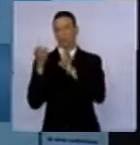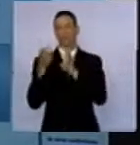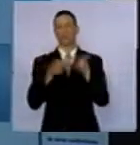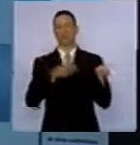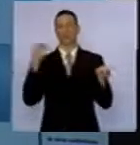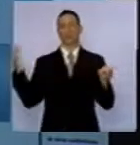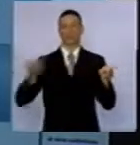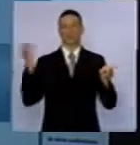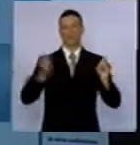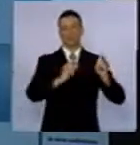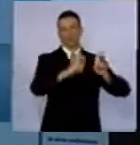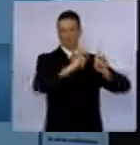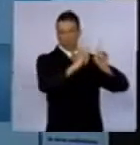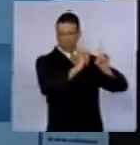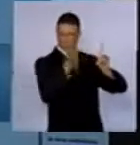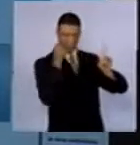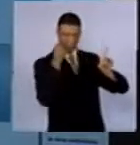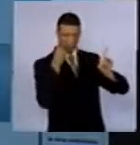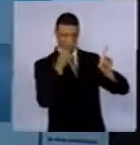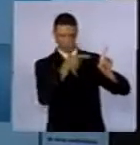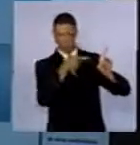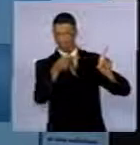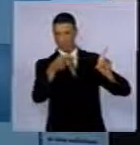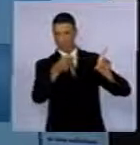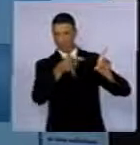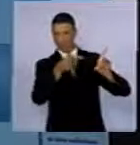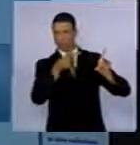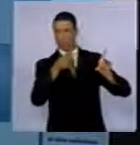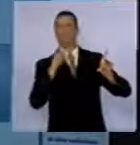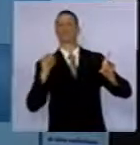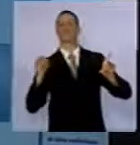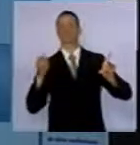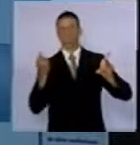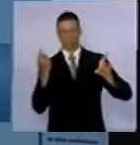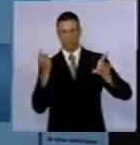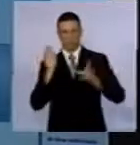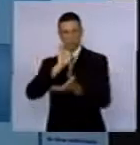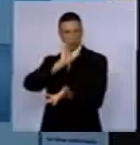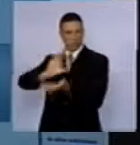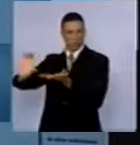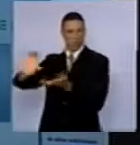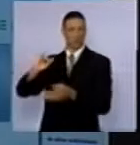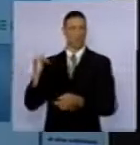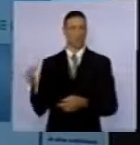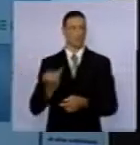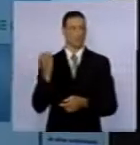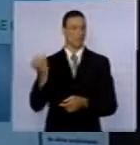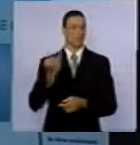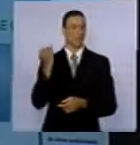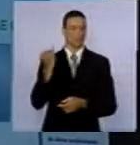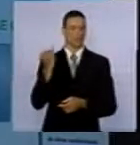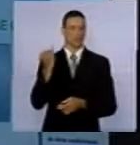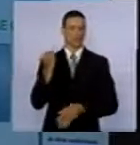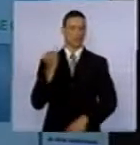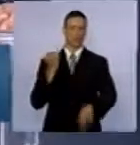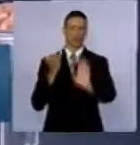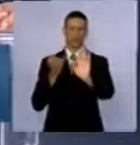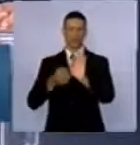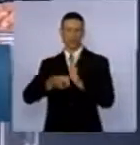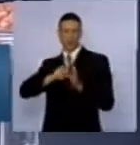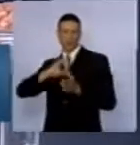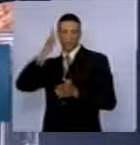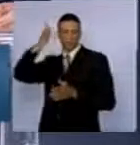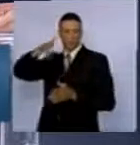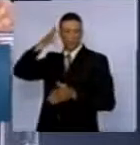quanto é importante, de verdade, o investimento na produção. Antes de mais nada, antes de